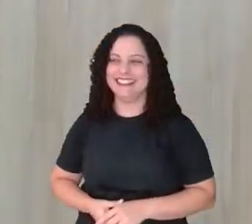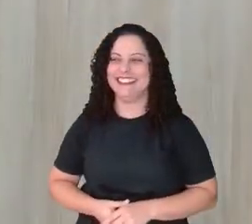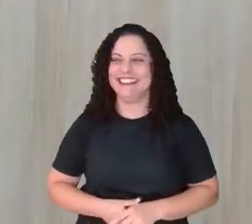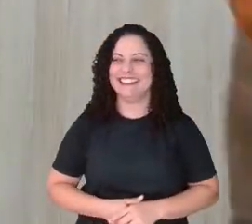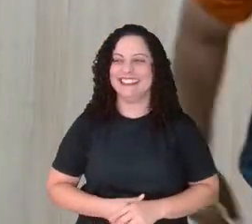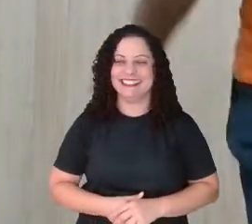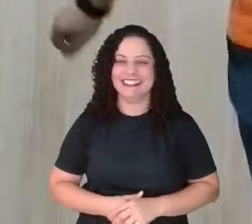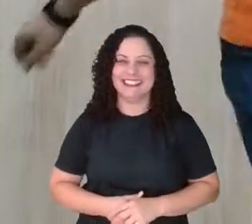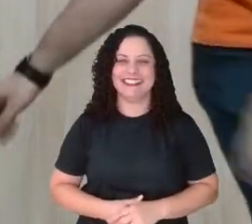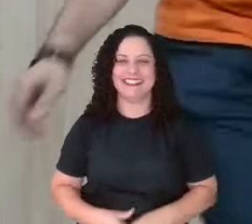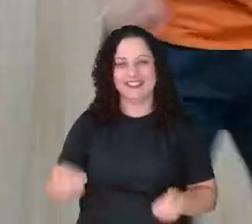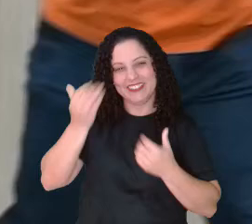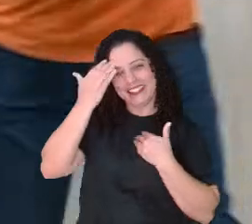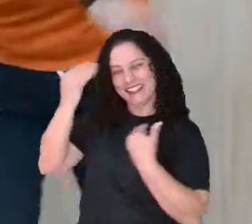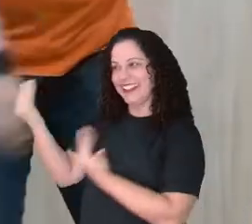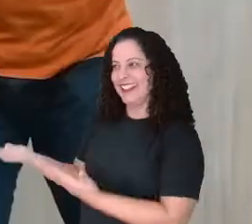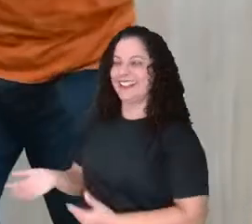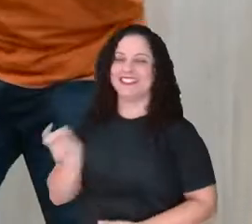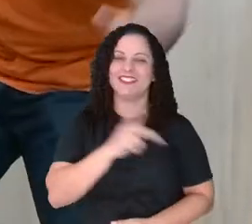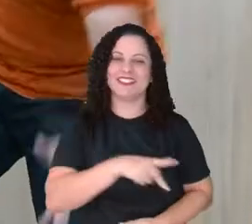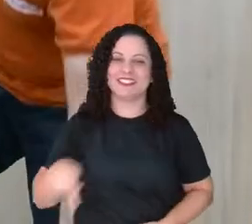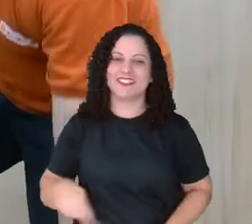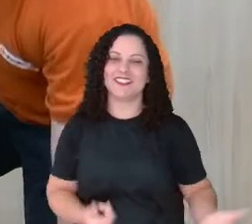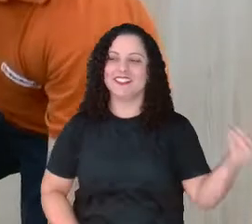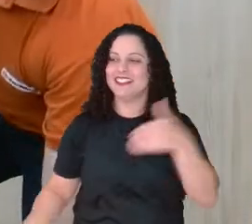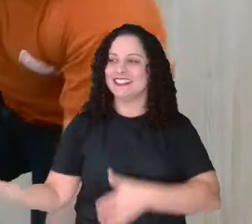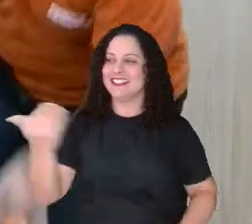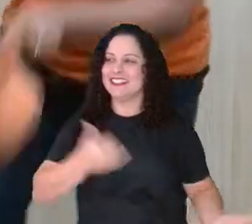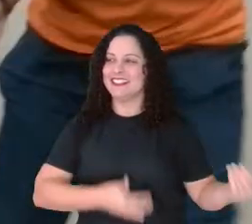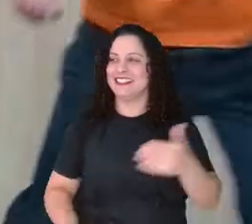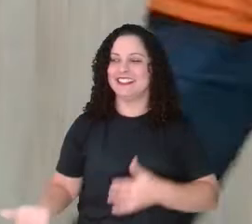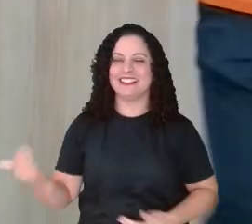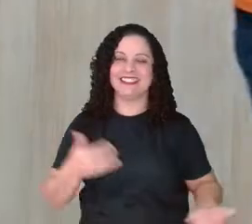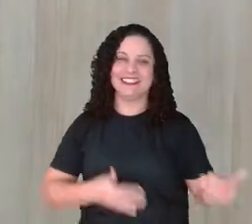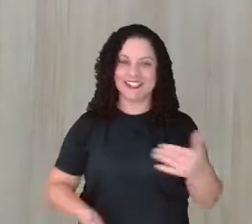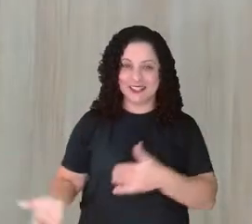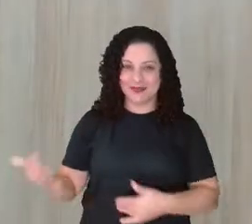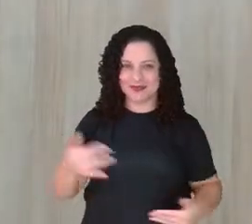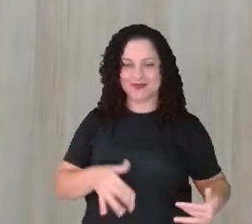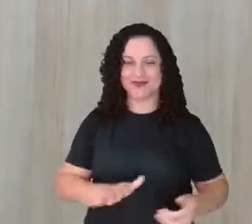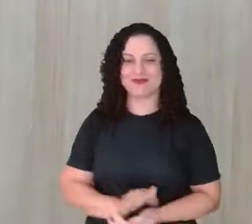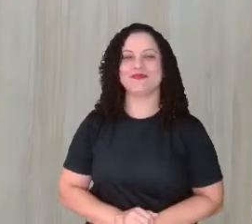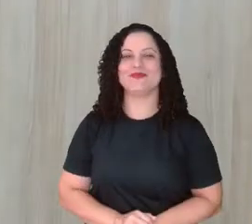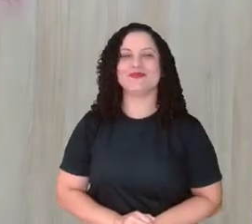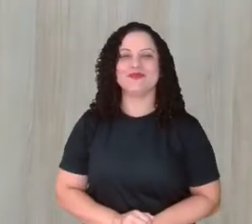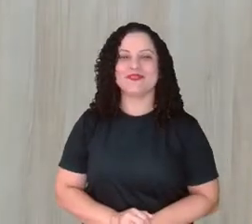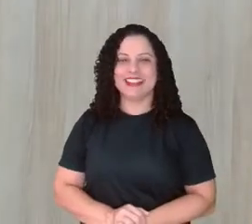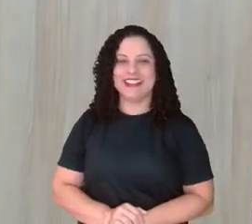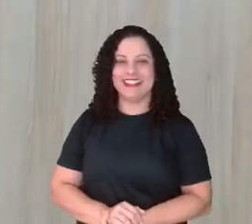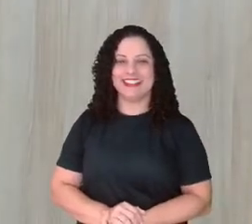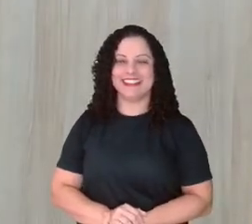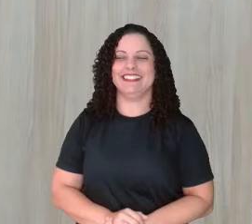É assim, muito obrigada pela sua participação. Olha, performance.